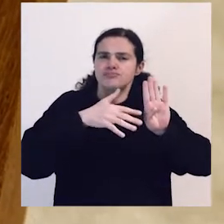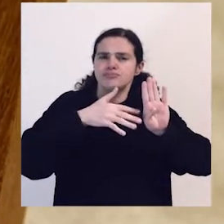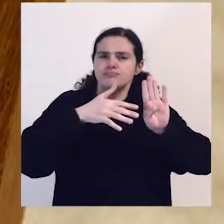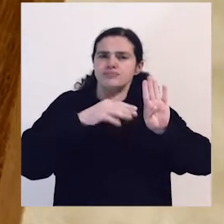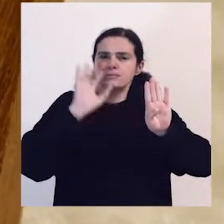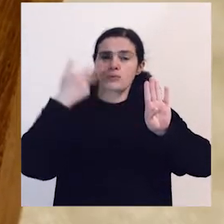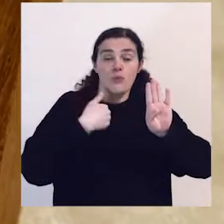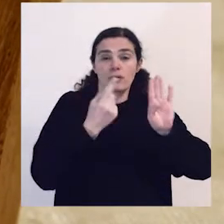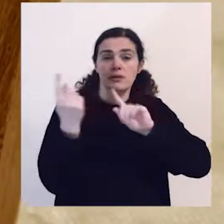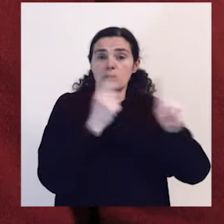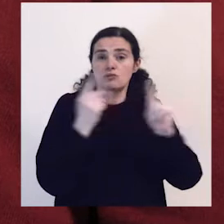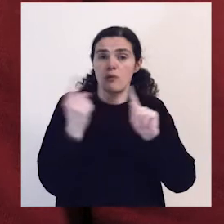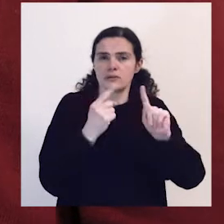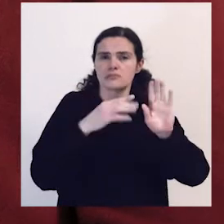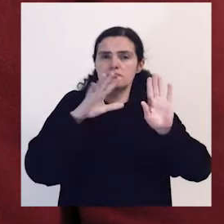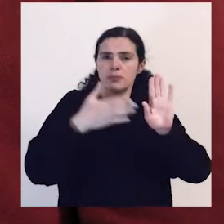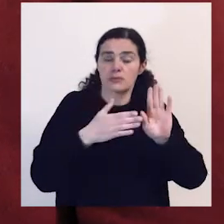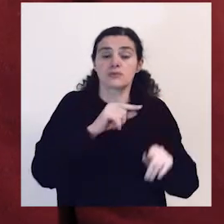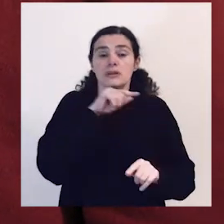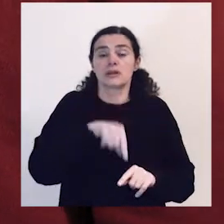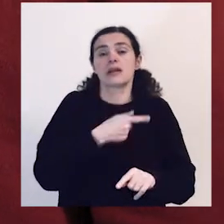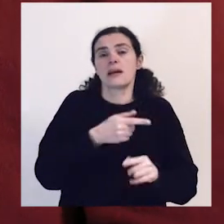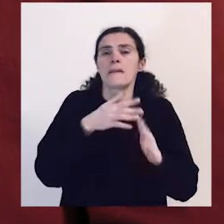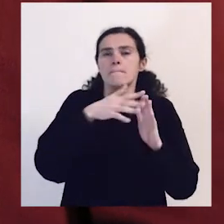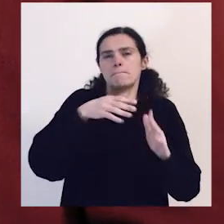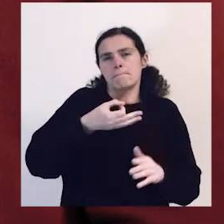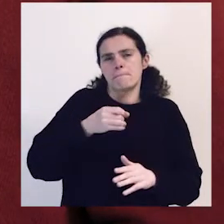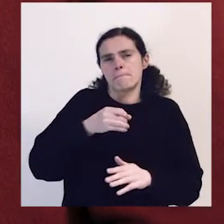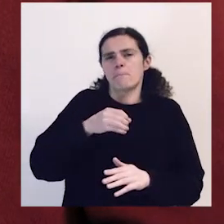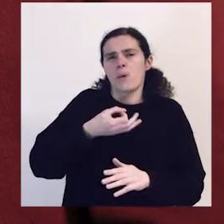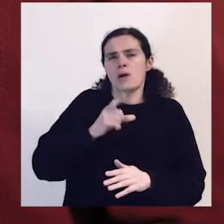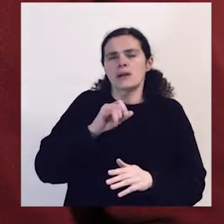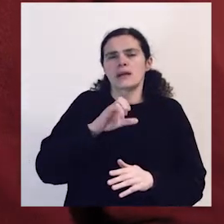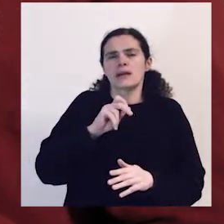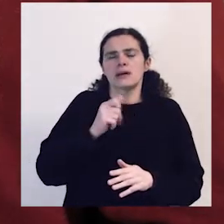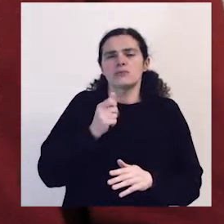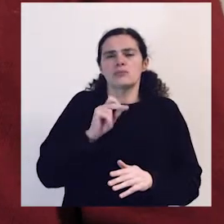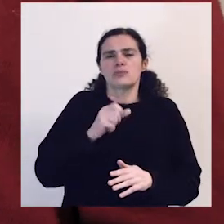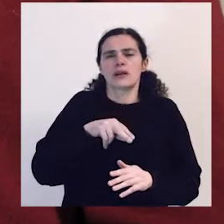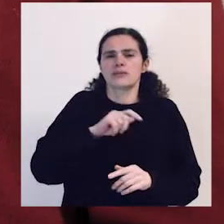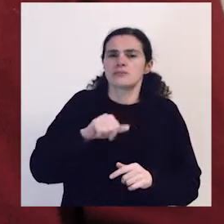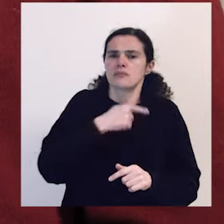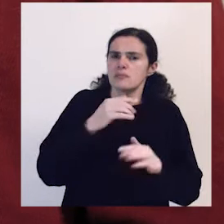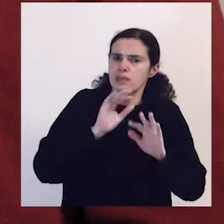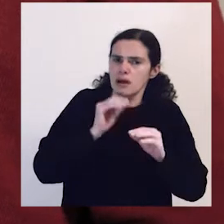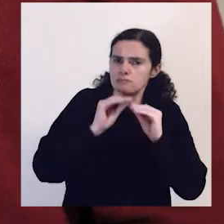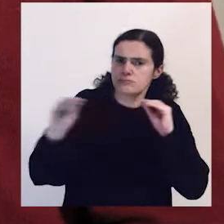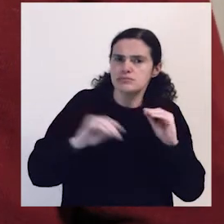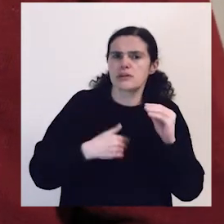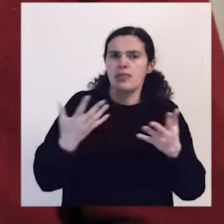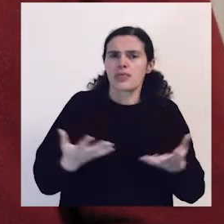tela durante o transporte. Neste caso, foi utilizada uma placa de policarbonato alveolar, que é um material estável,